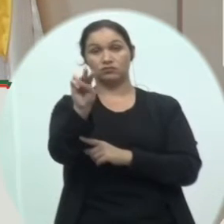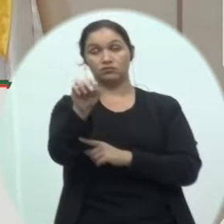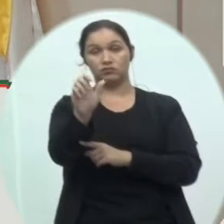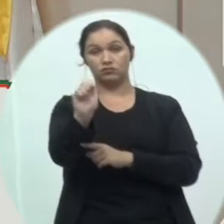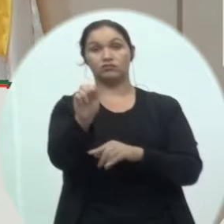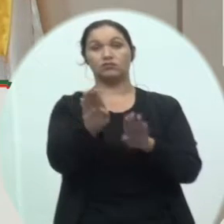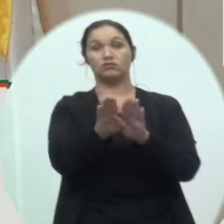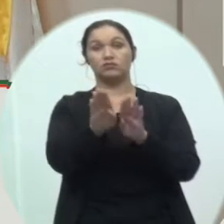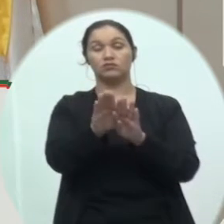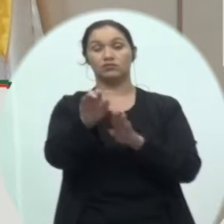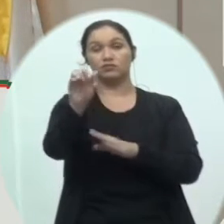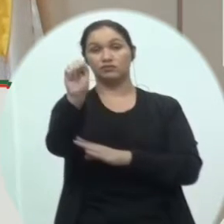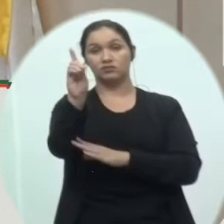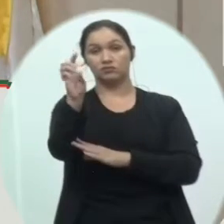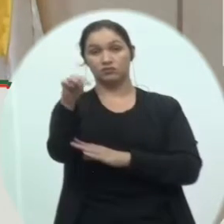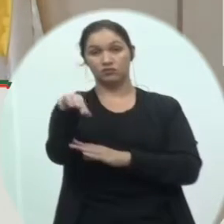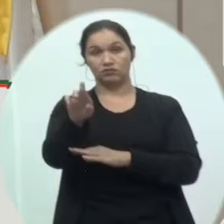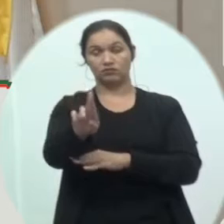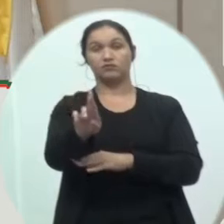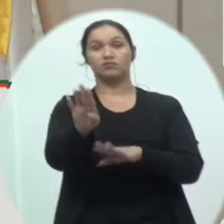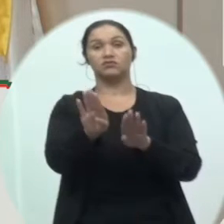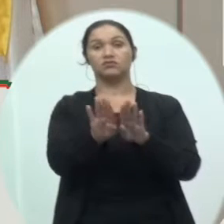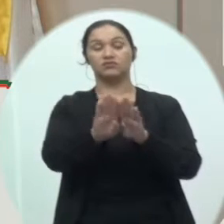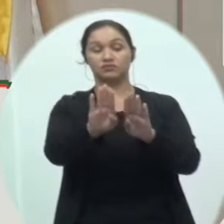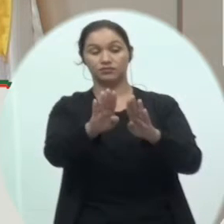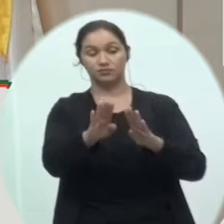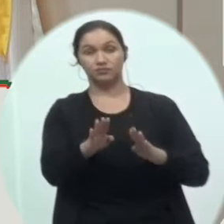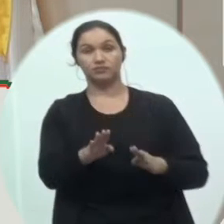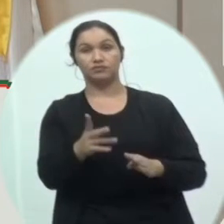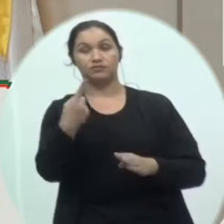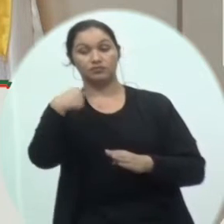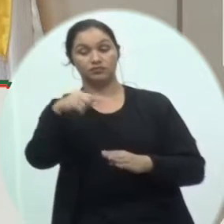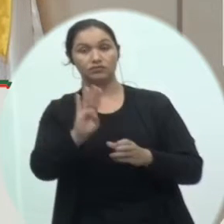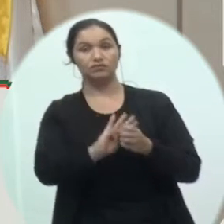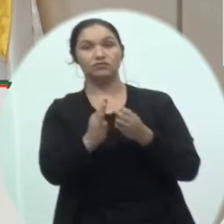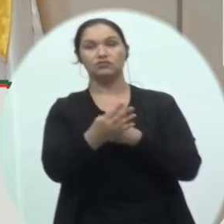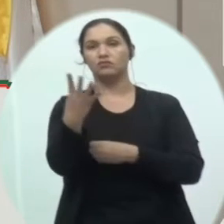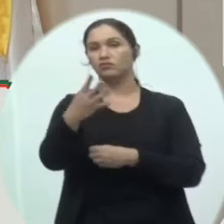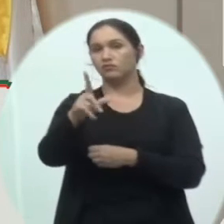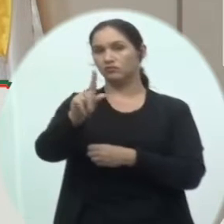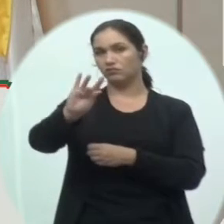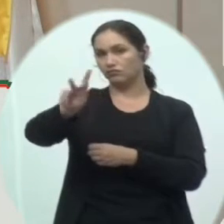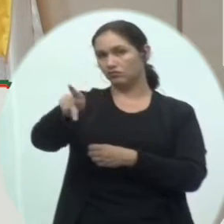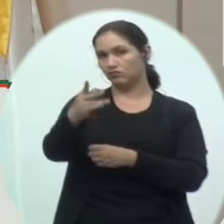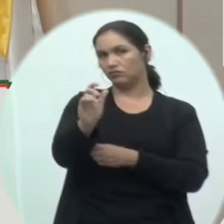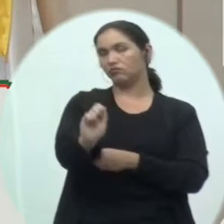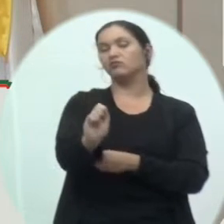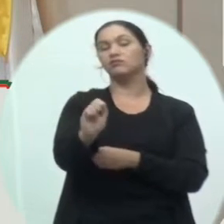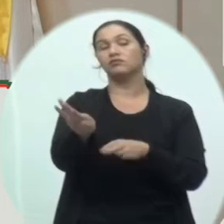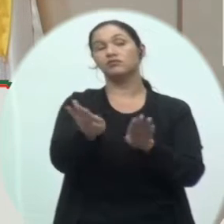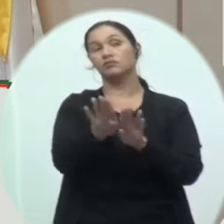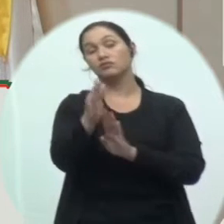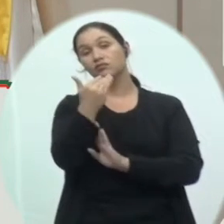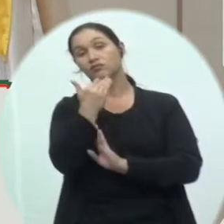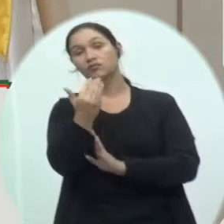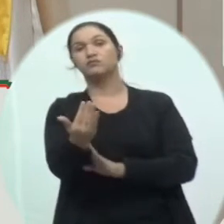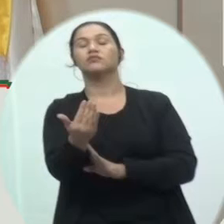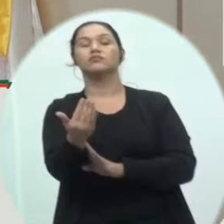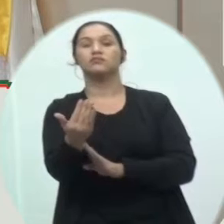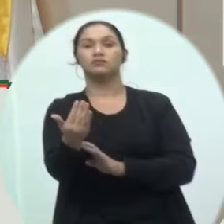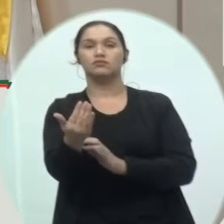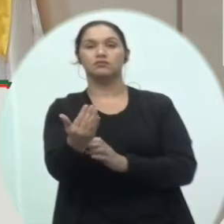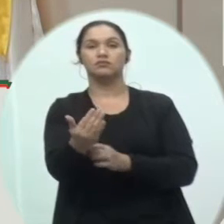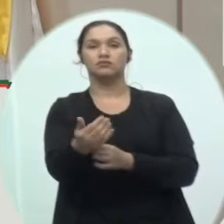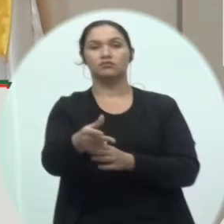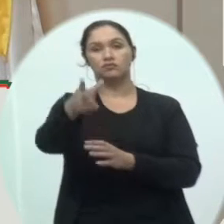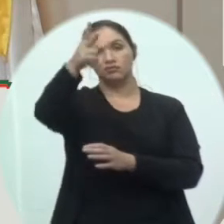também, trouxe aqui até um requerimento pedindo, inclusive, que se fosse possível o prefeito